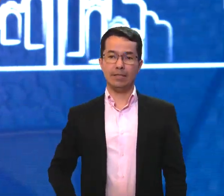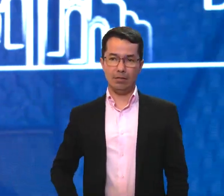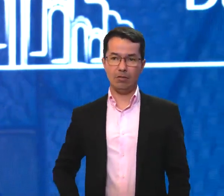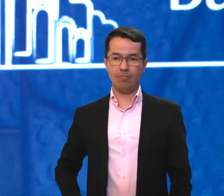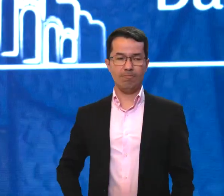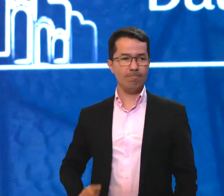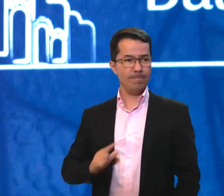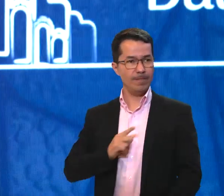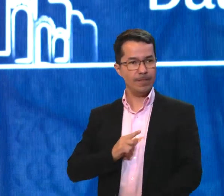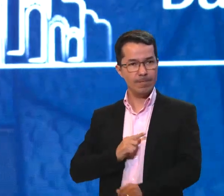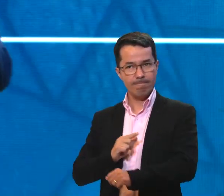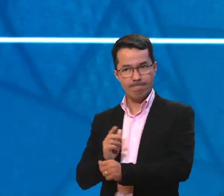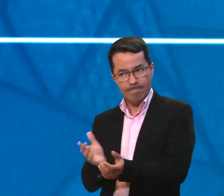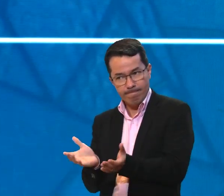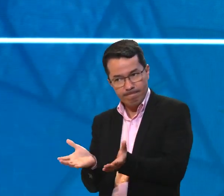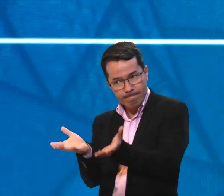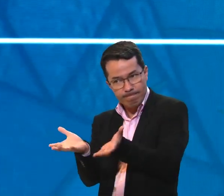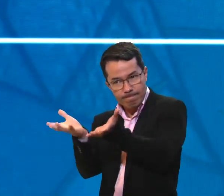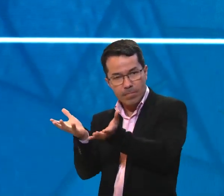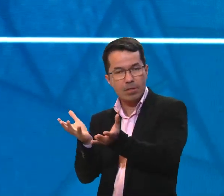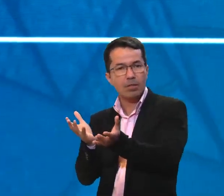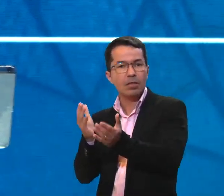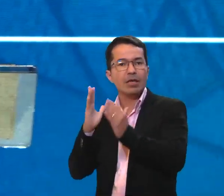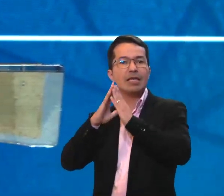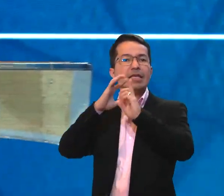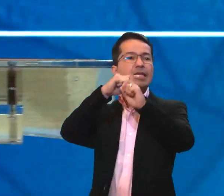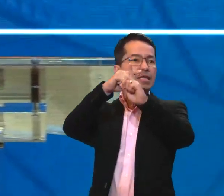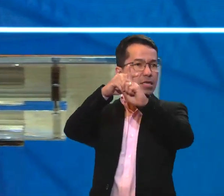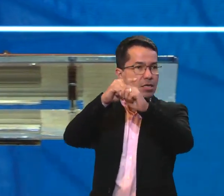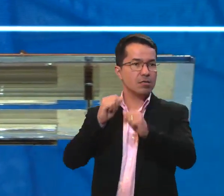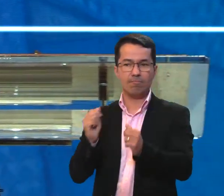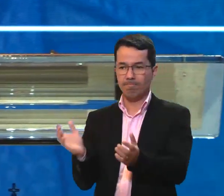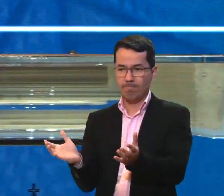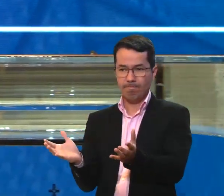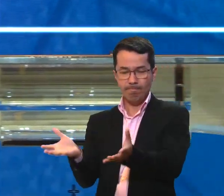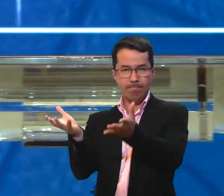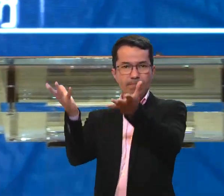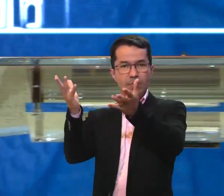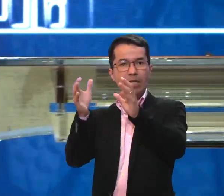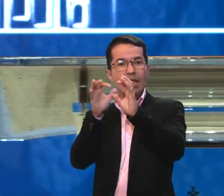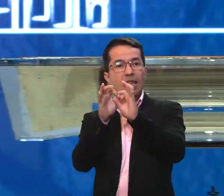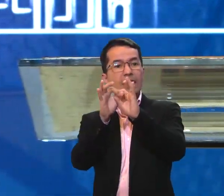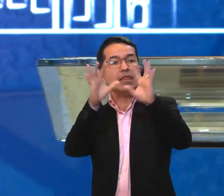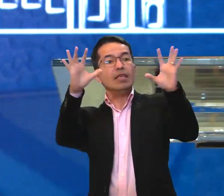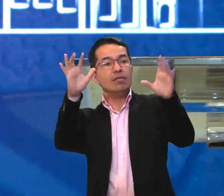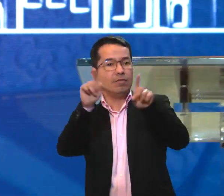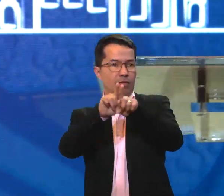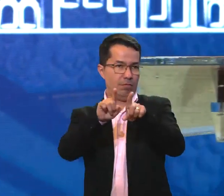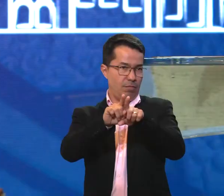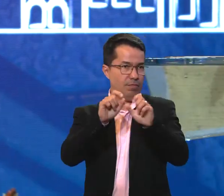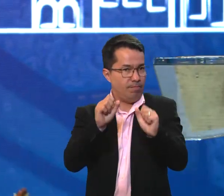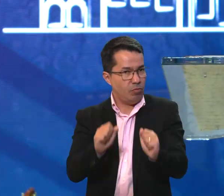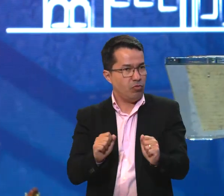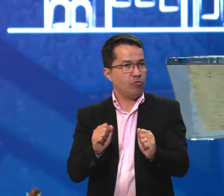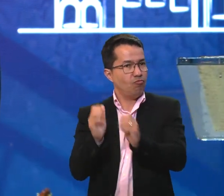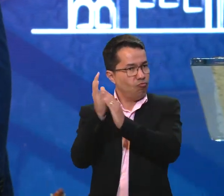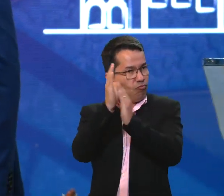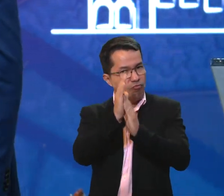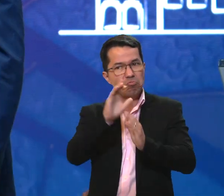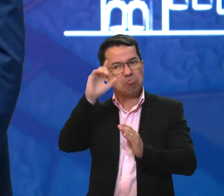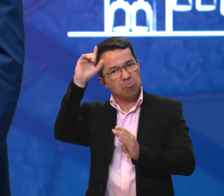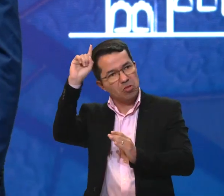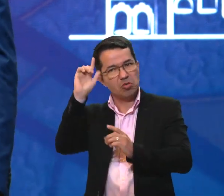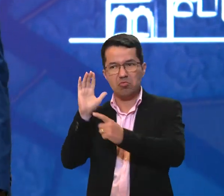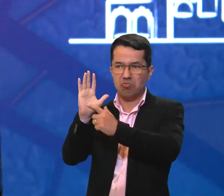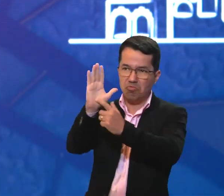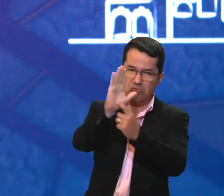atua em prol da liberdade religiosa e defende tecnicamente os nossos valores, os valores de fé que nós